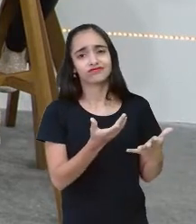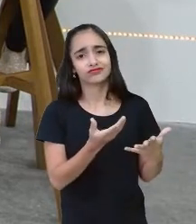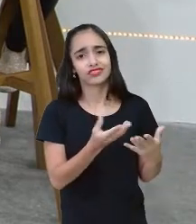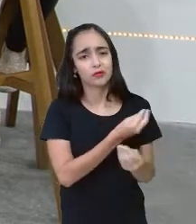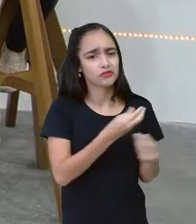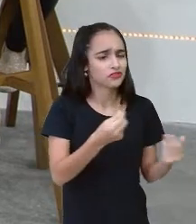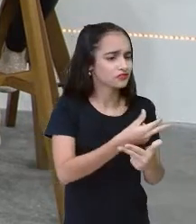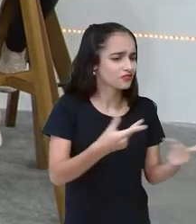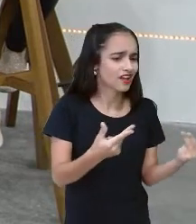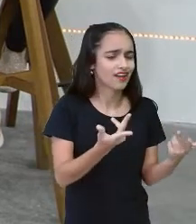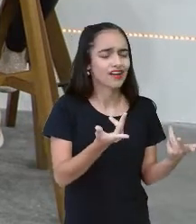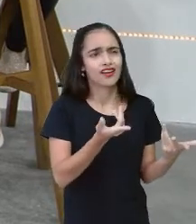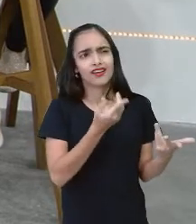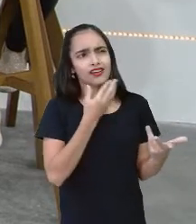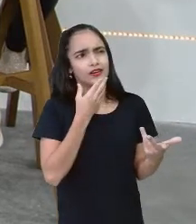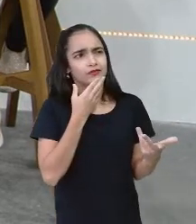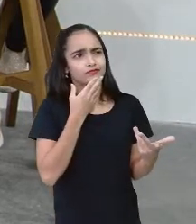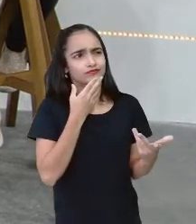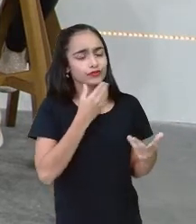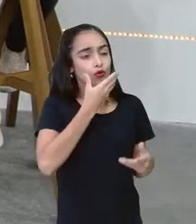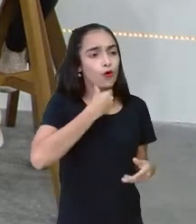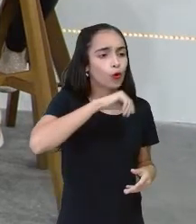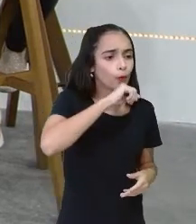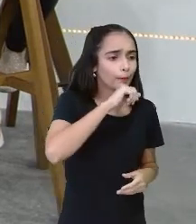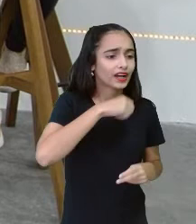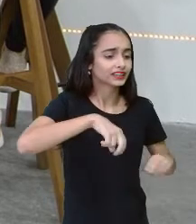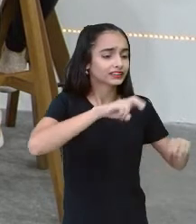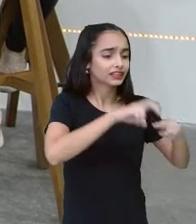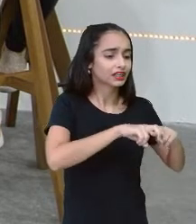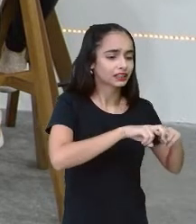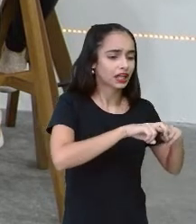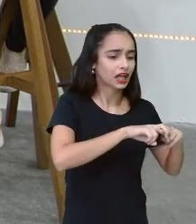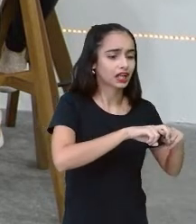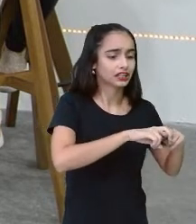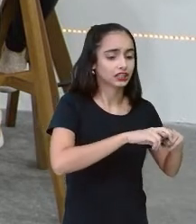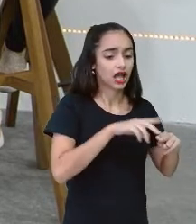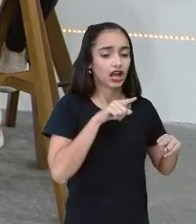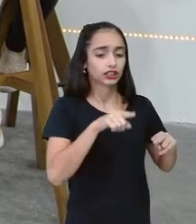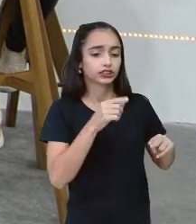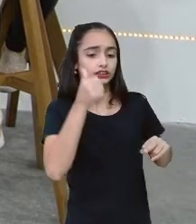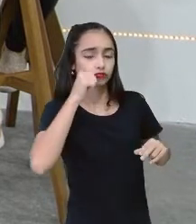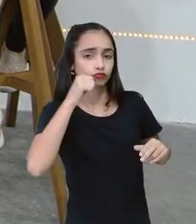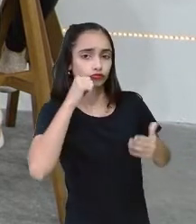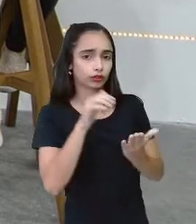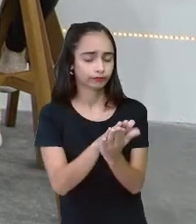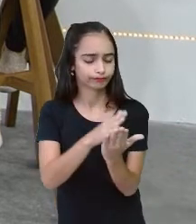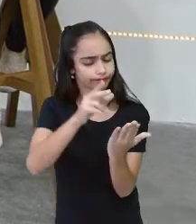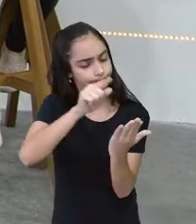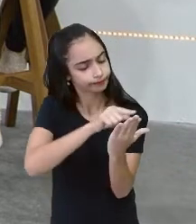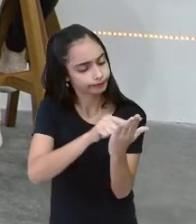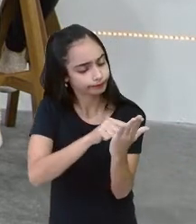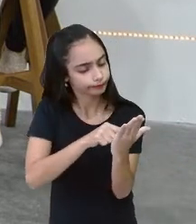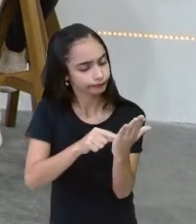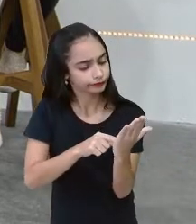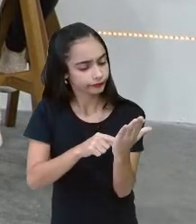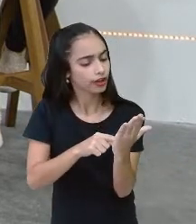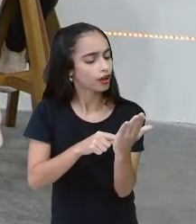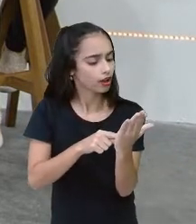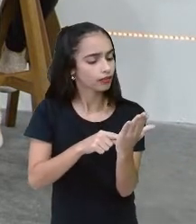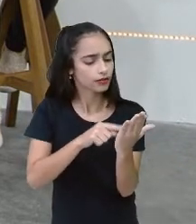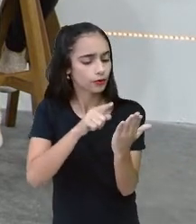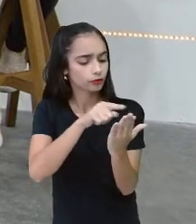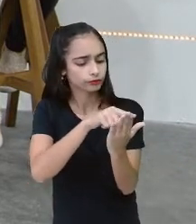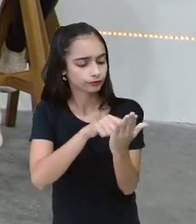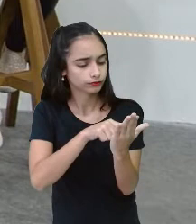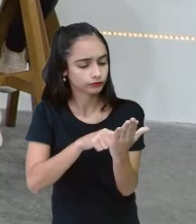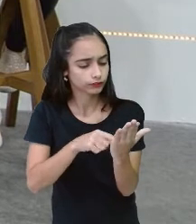muitas vezes o pai estava sentado do lado dela e ela ali, ó, olhando para o celular, respondia ao pai, respondia à mãe,